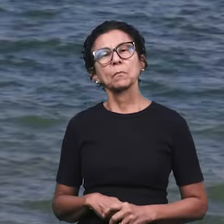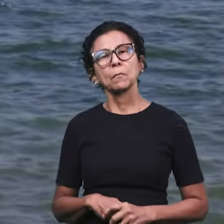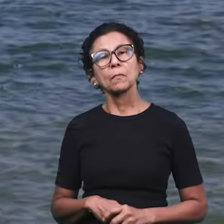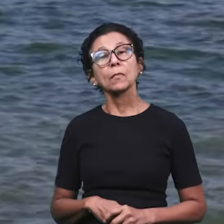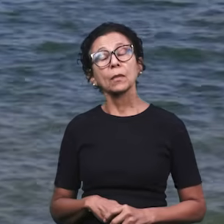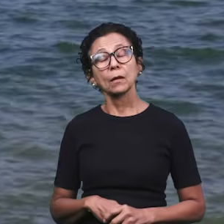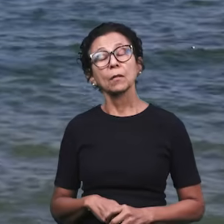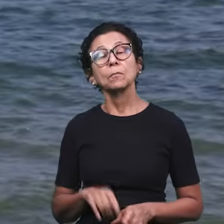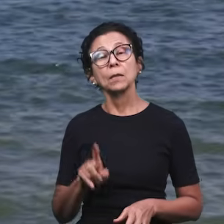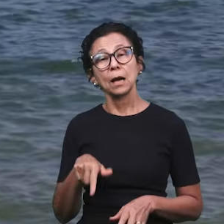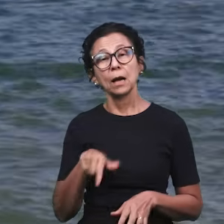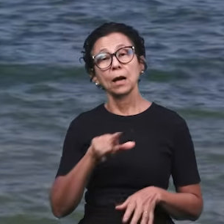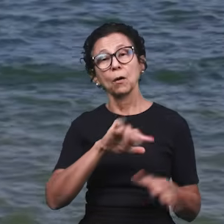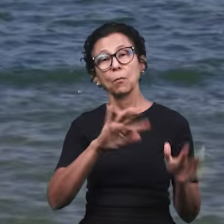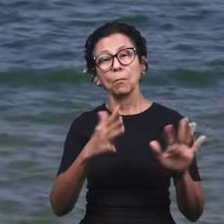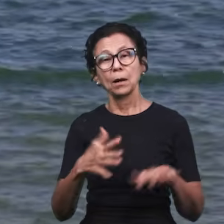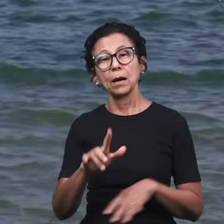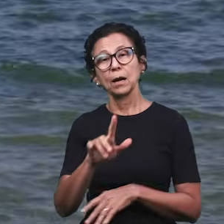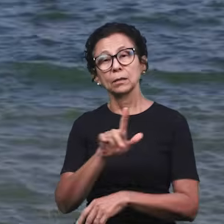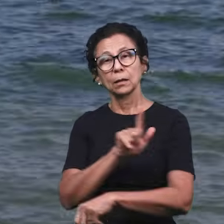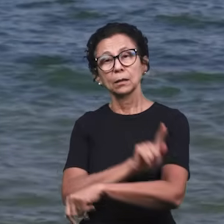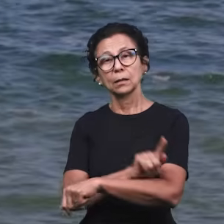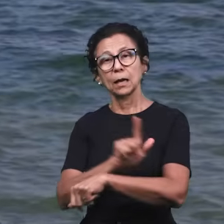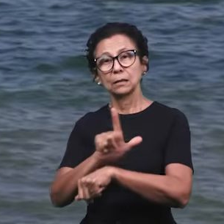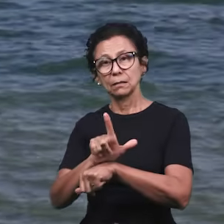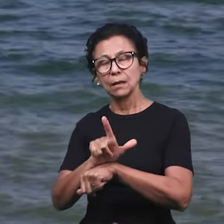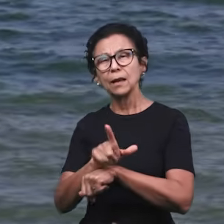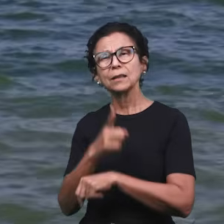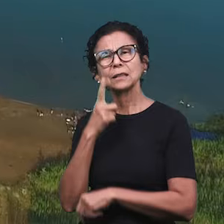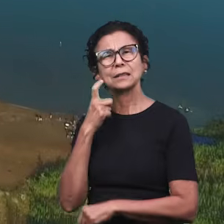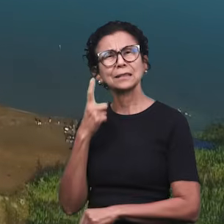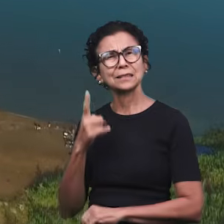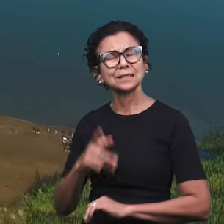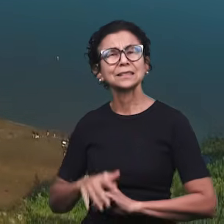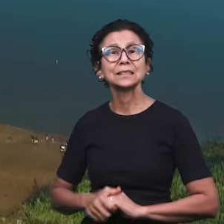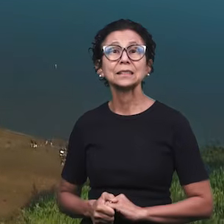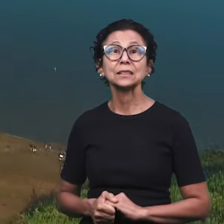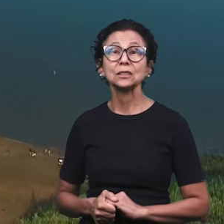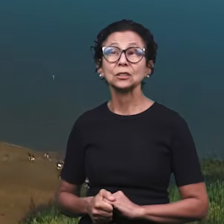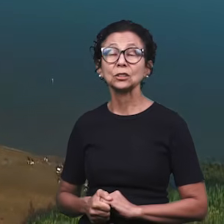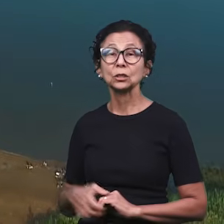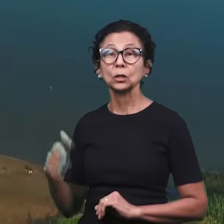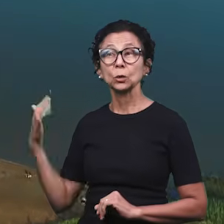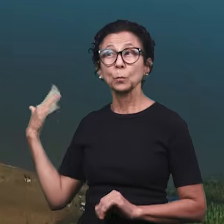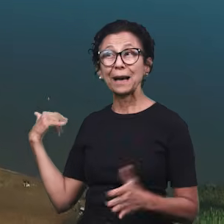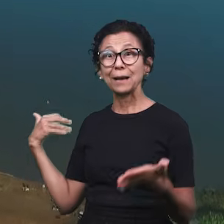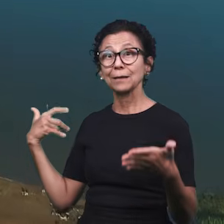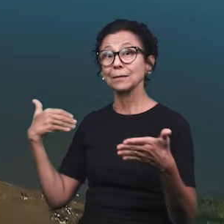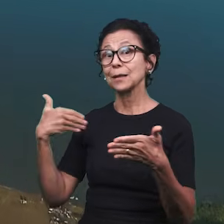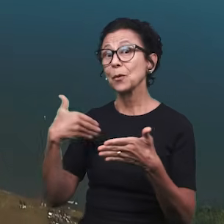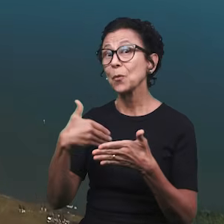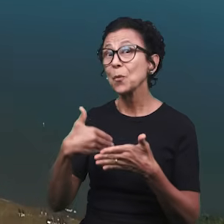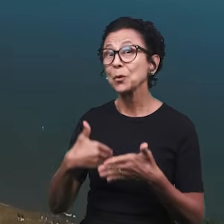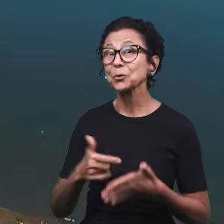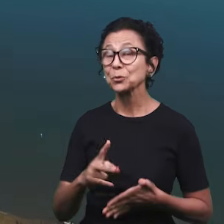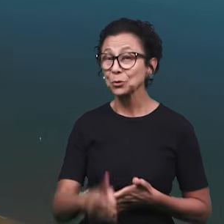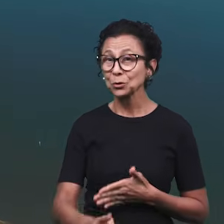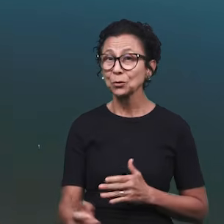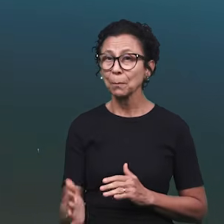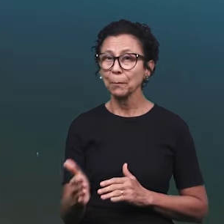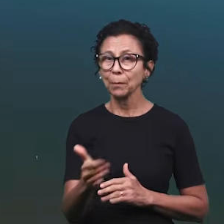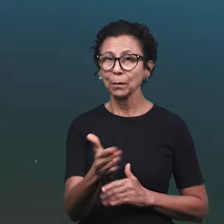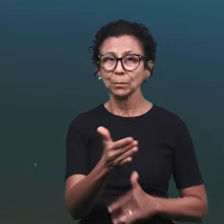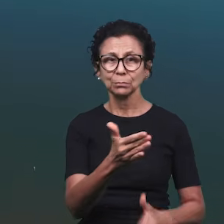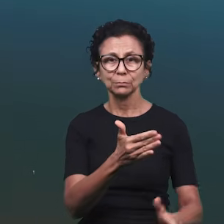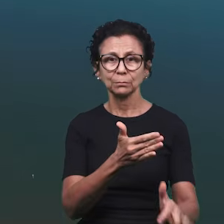Então, é um mar interessante, que o mar da Galileia, até hoje, ele dá muitos